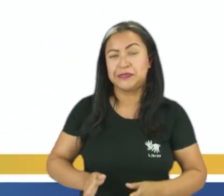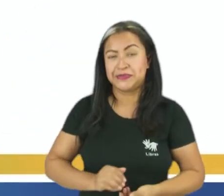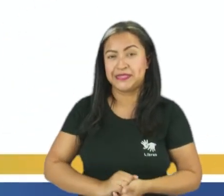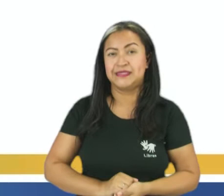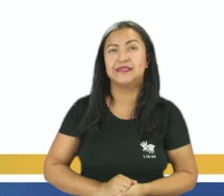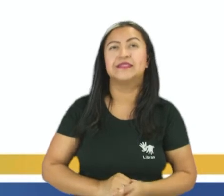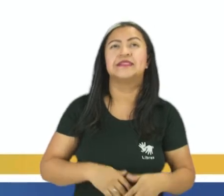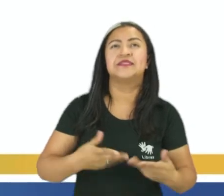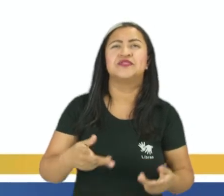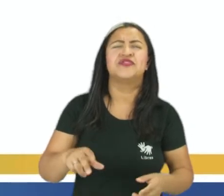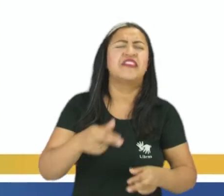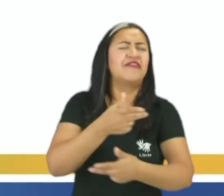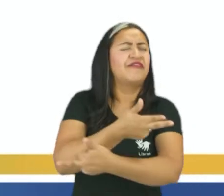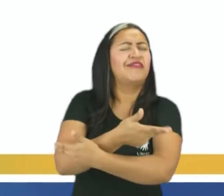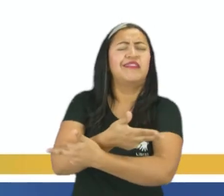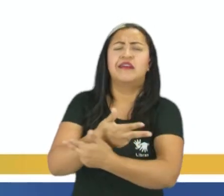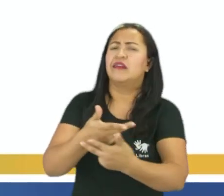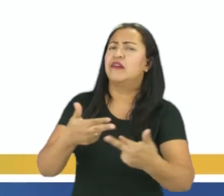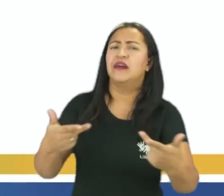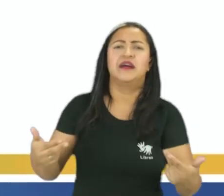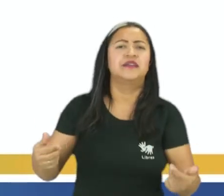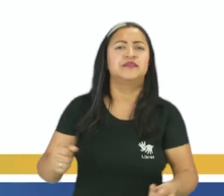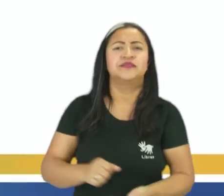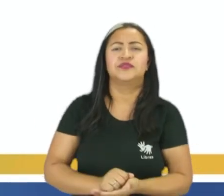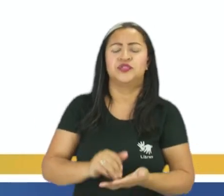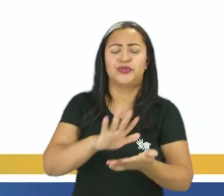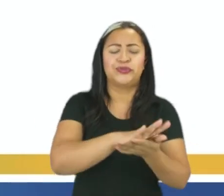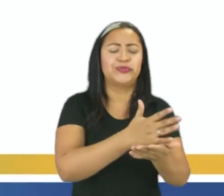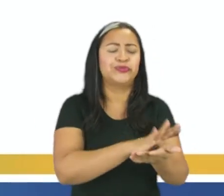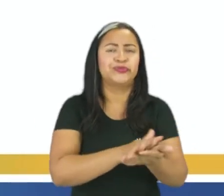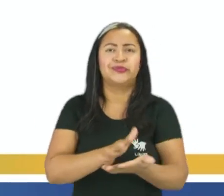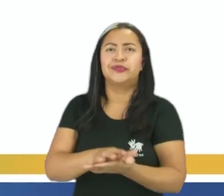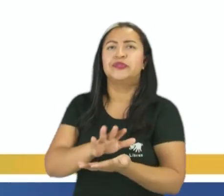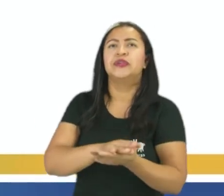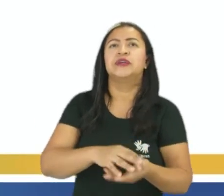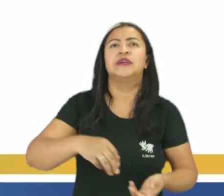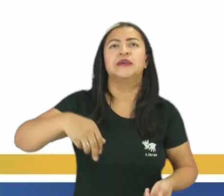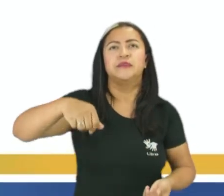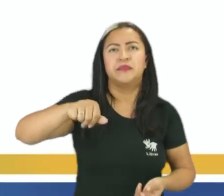Que aí a gente vai ter vários estilos, né? O samba, o maracatu,